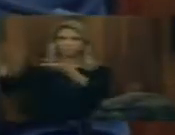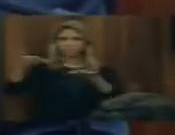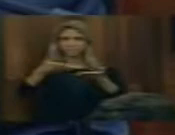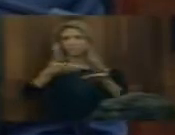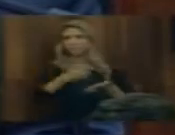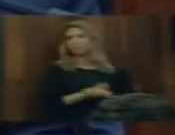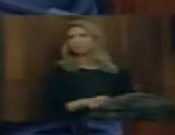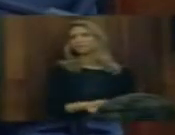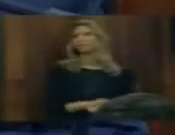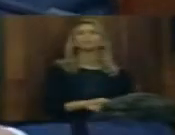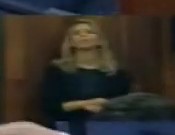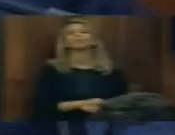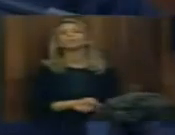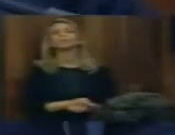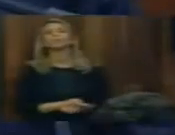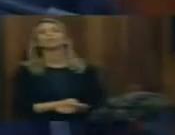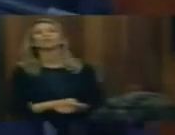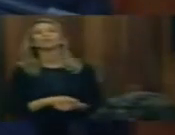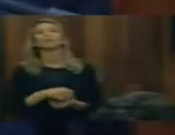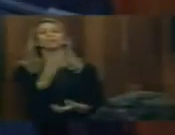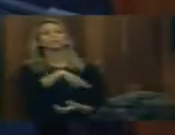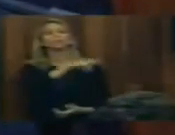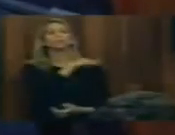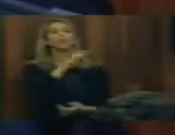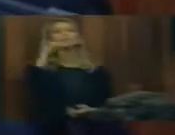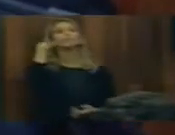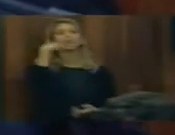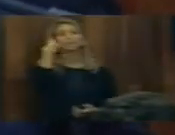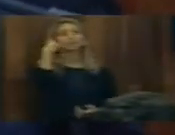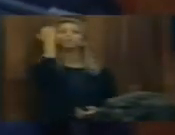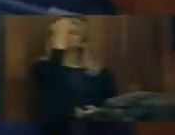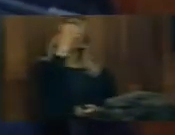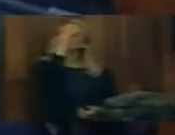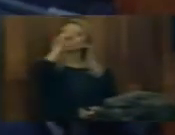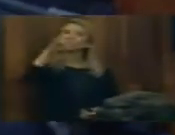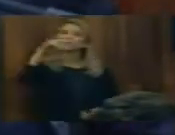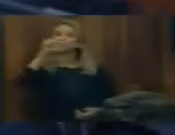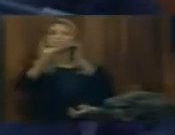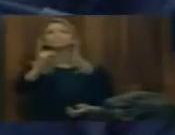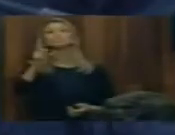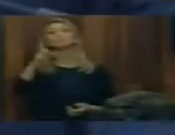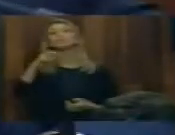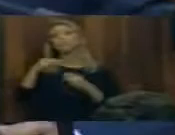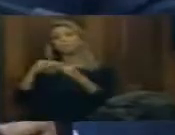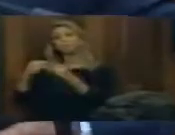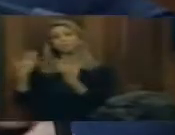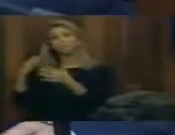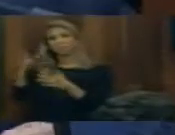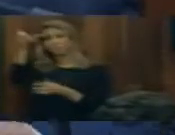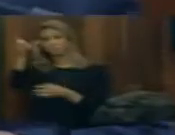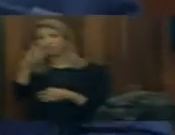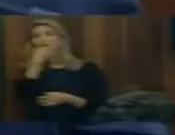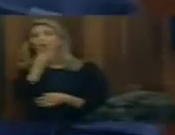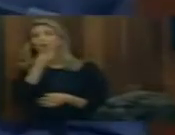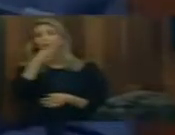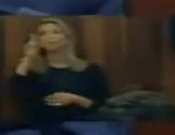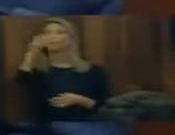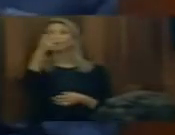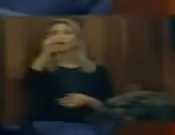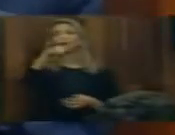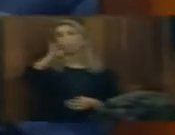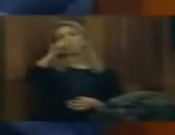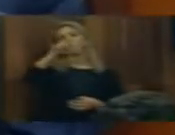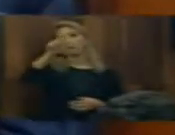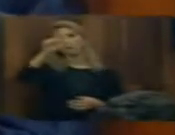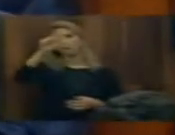Vereador autor Luiz Geraldo Simas Azevedo, outorgado Railan Henrique Lima Pereira. Peço à